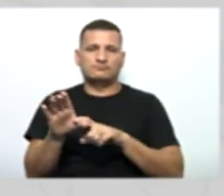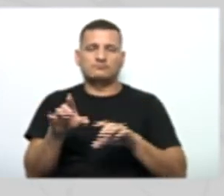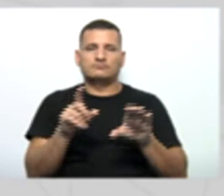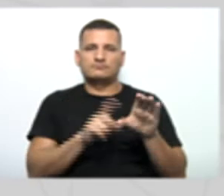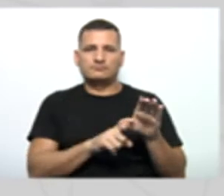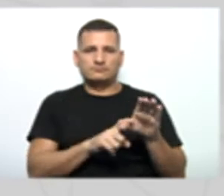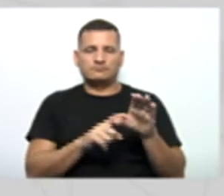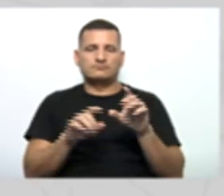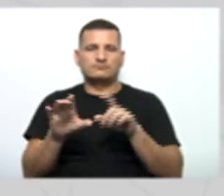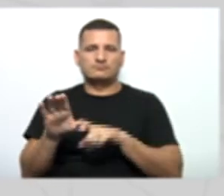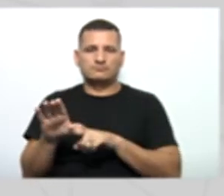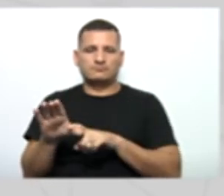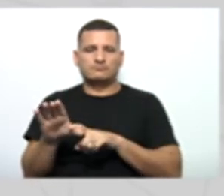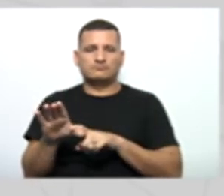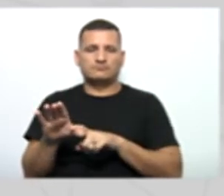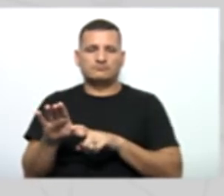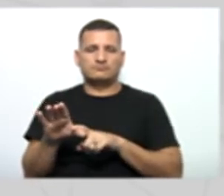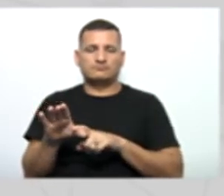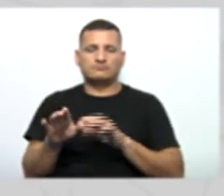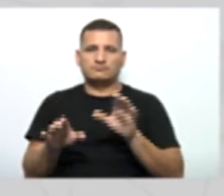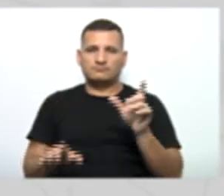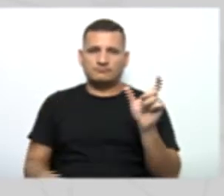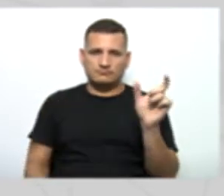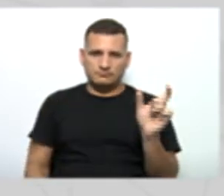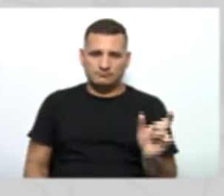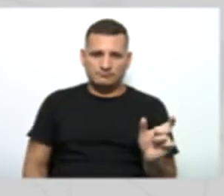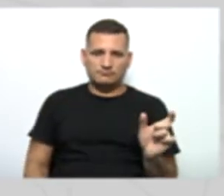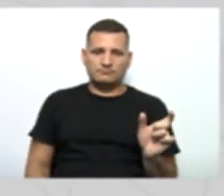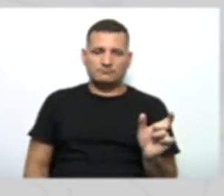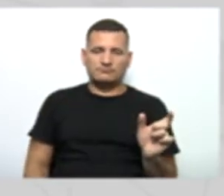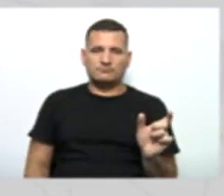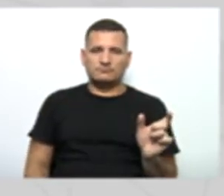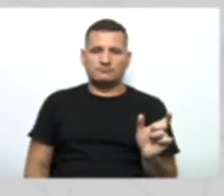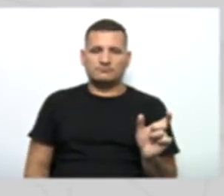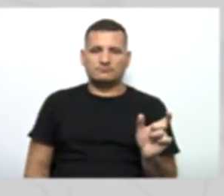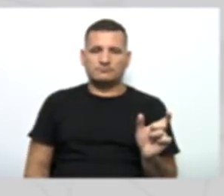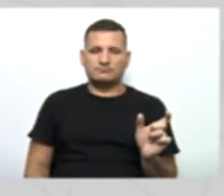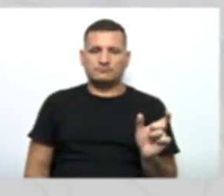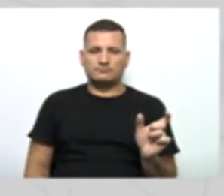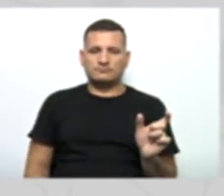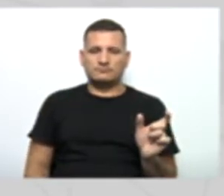ó, a associação. Um aluno, certo? Ele está